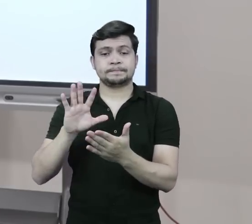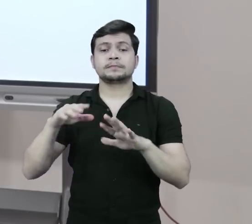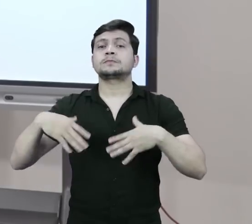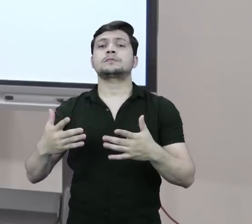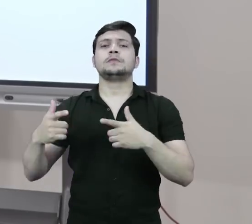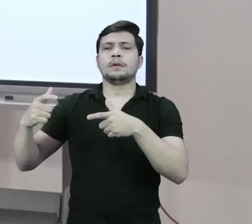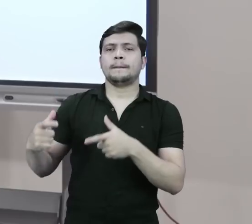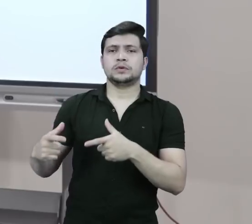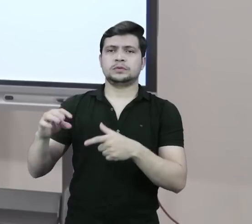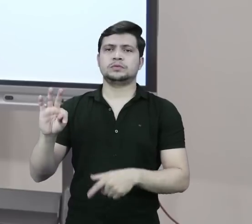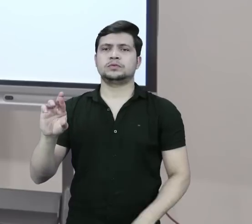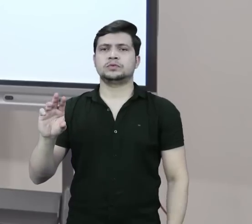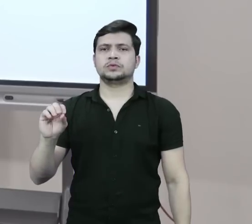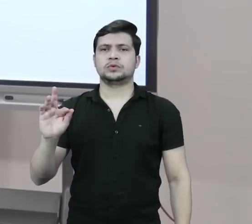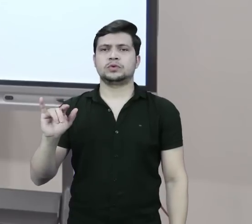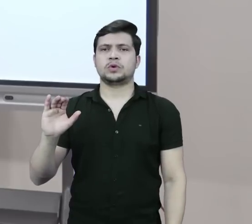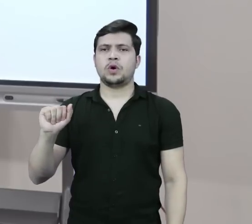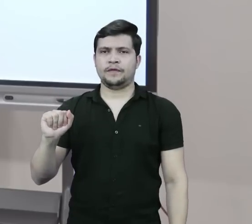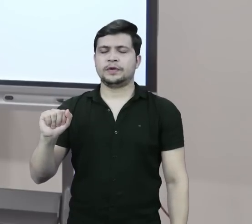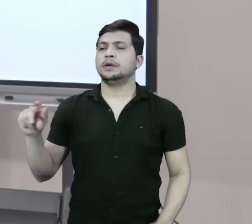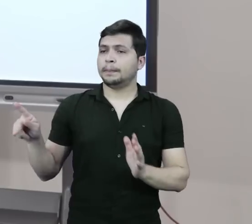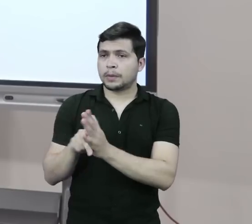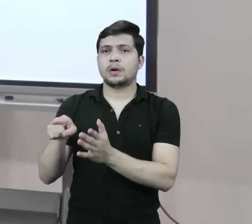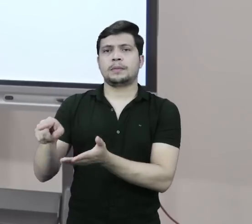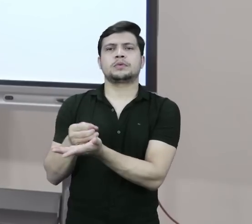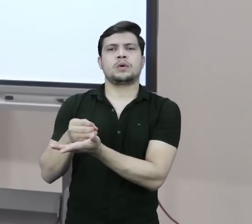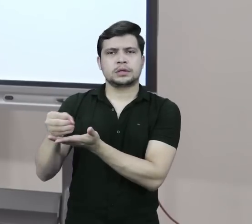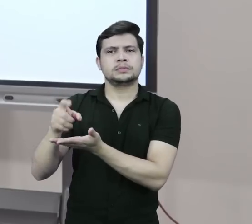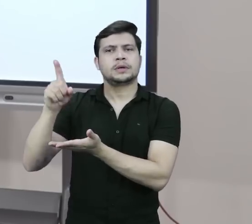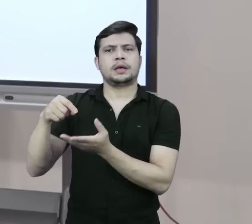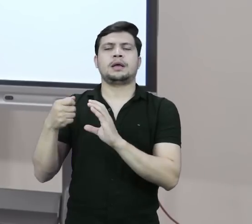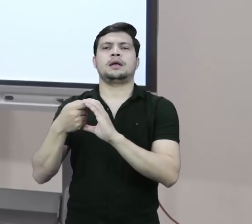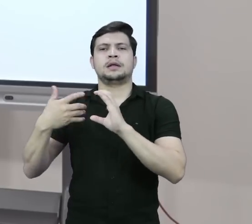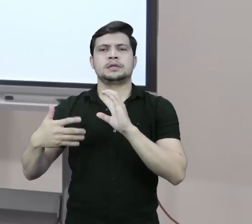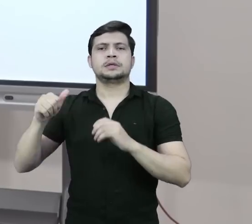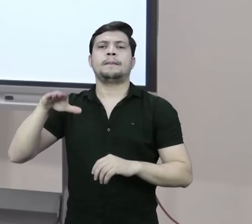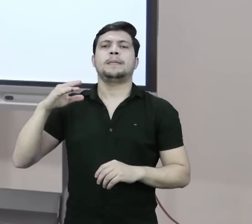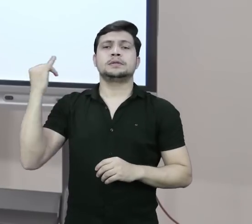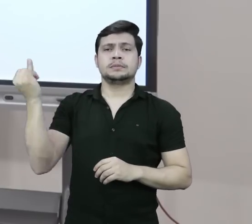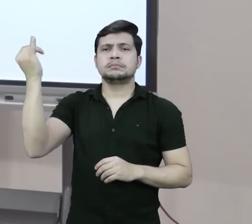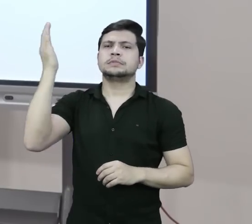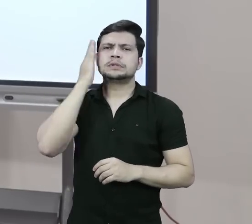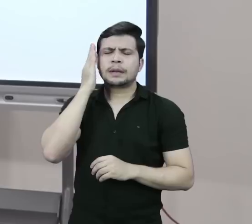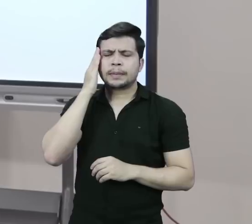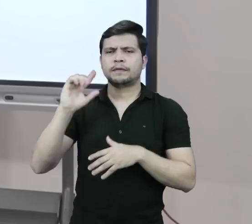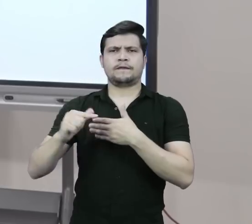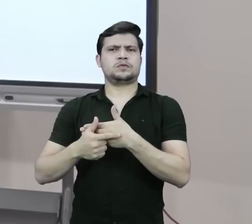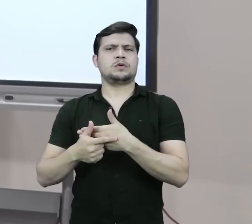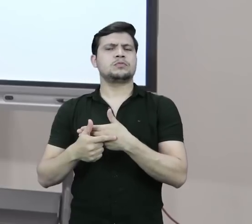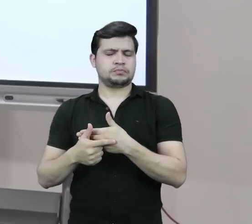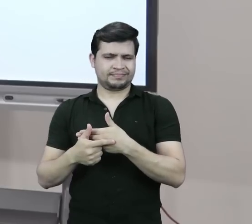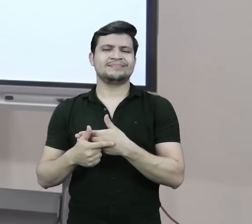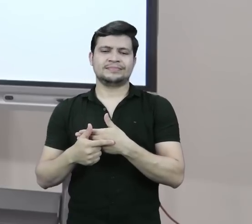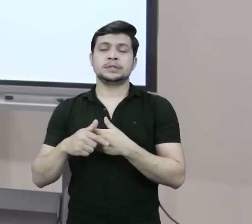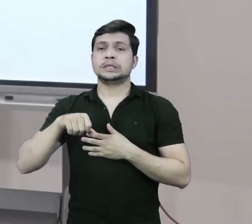organismo bioindicador é uma das características mais relevantes quanto ao seu grau de importância para essa função.